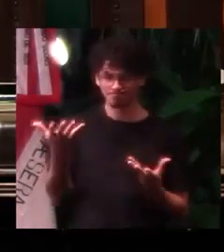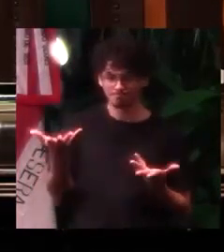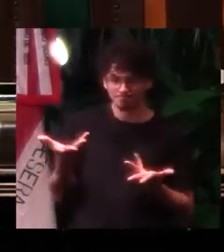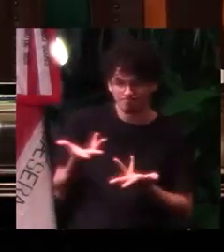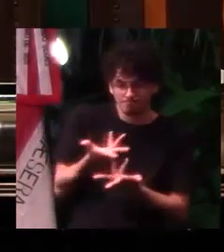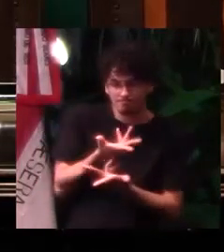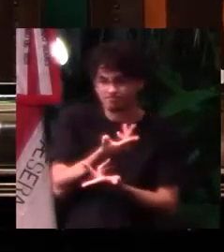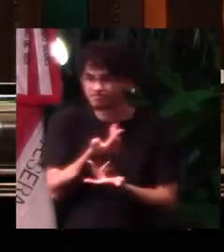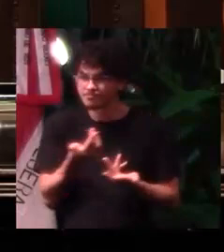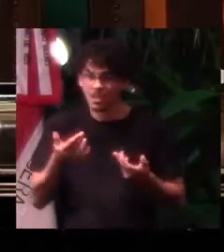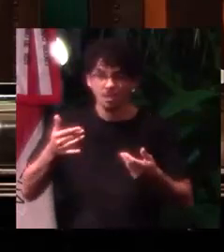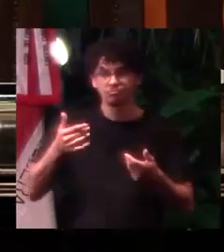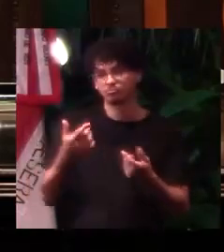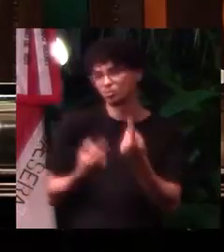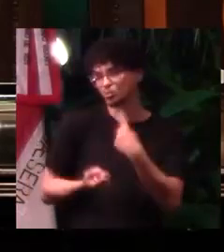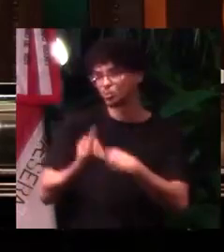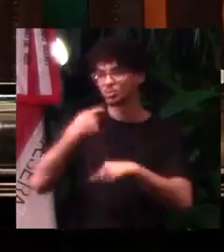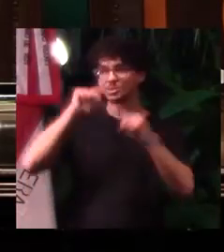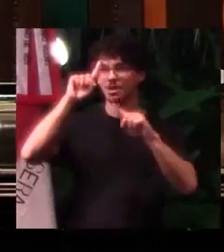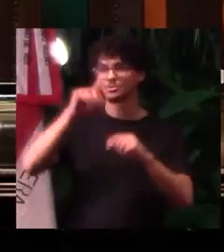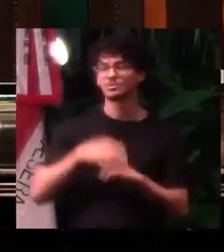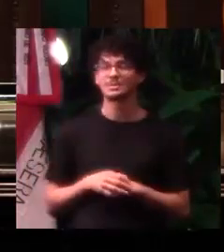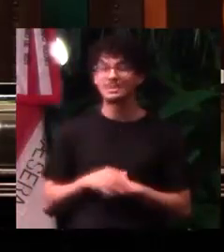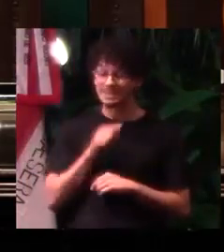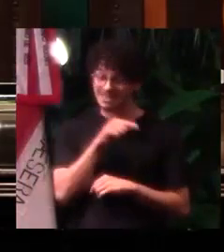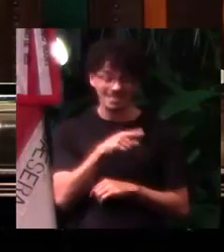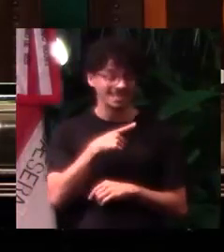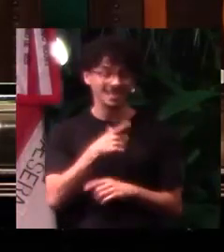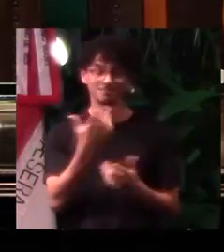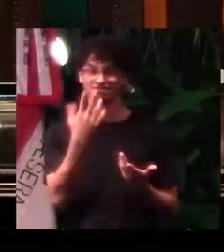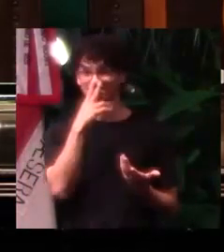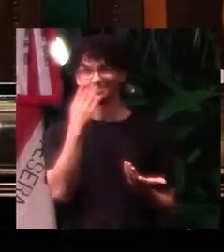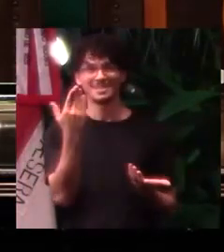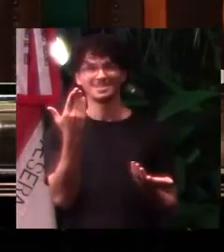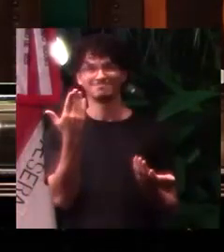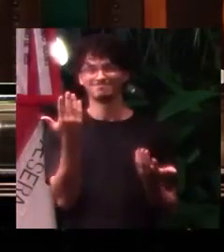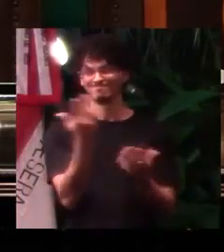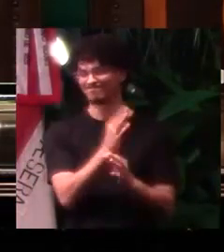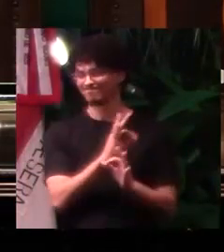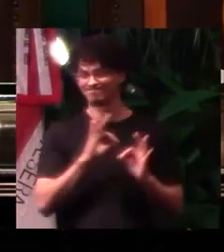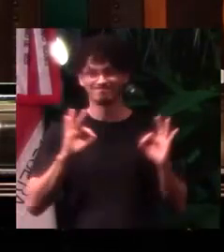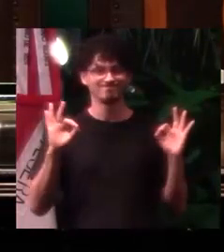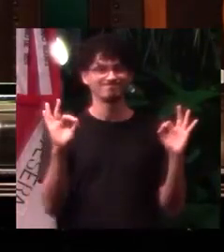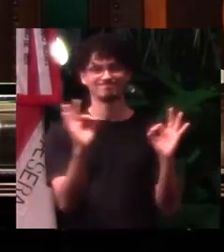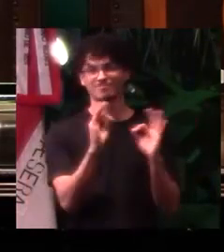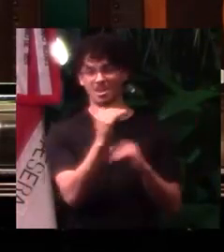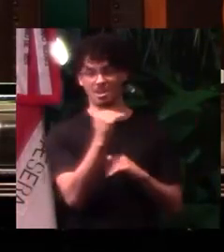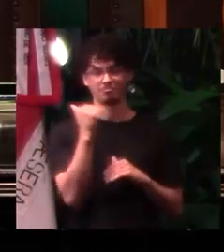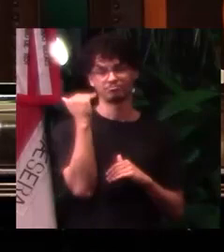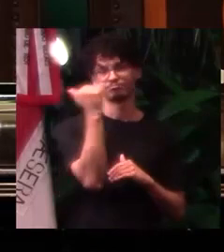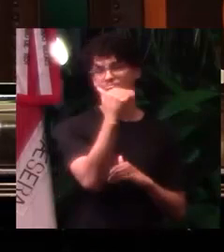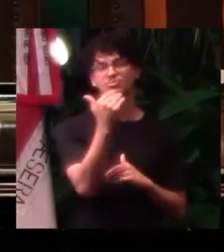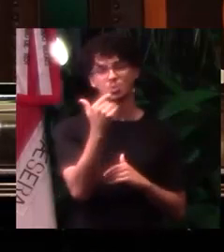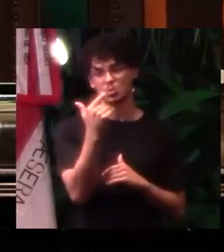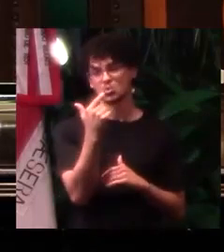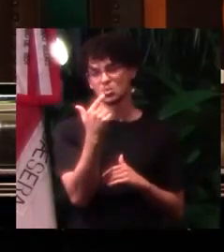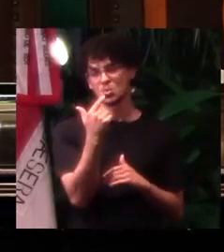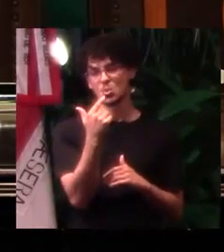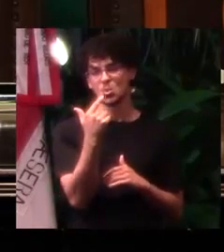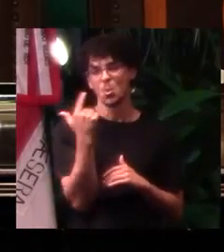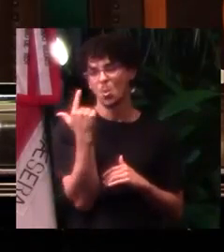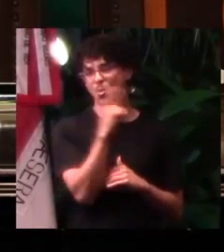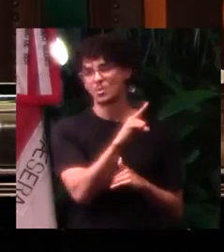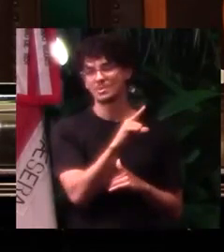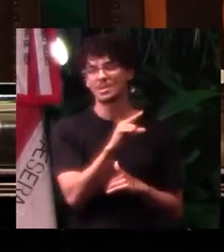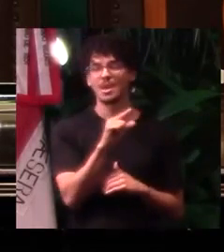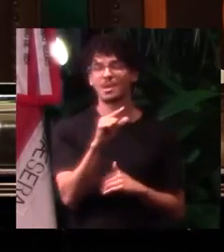e ele é um mestre da ambiguidade, né? Eu acho o Guimarães Rosa é um mestre